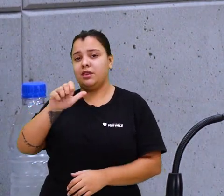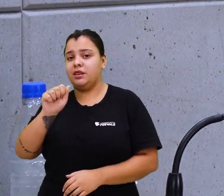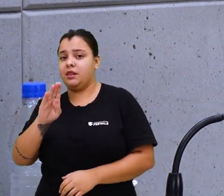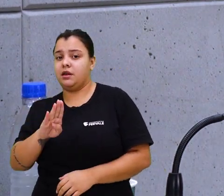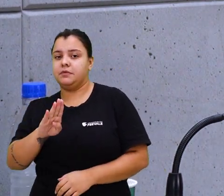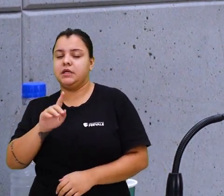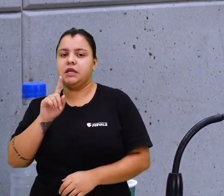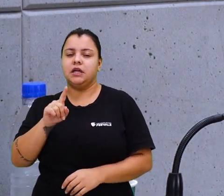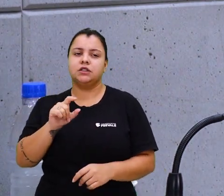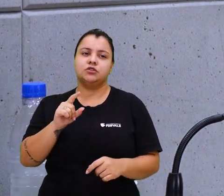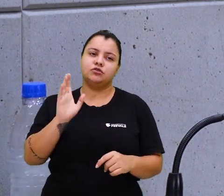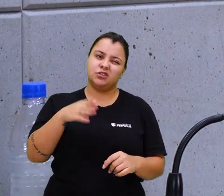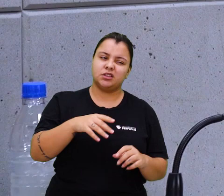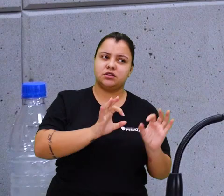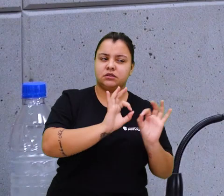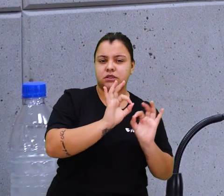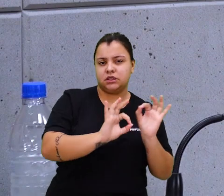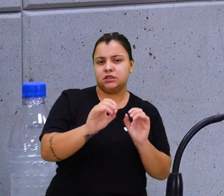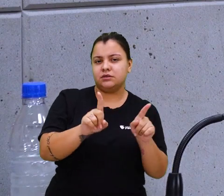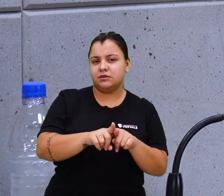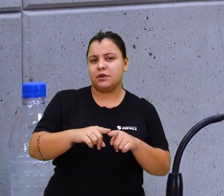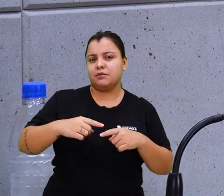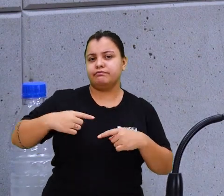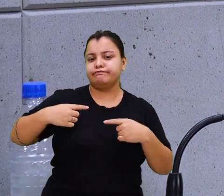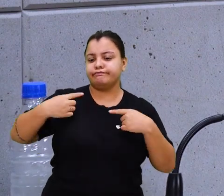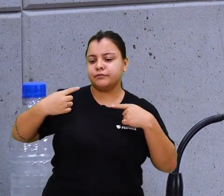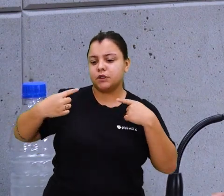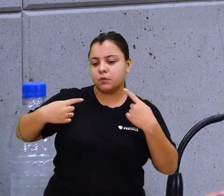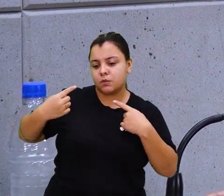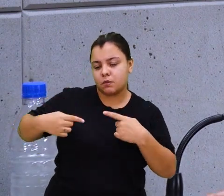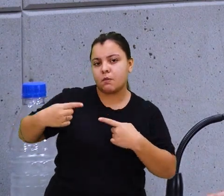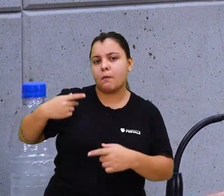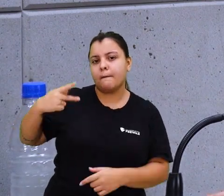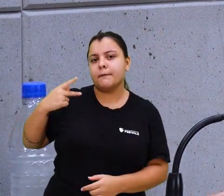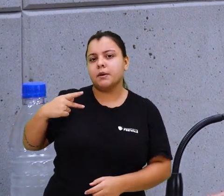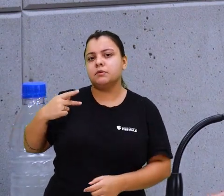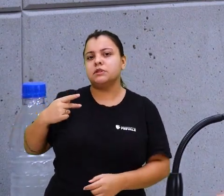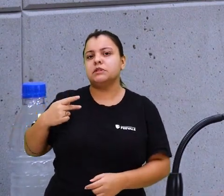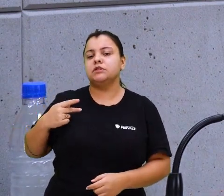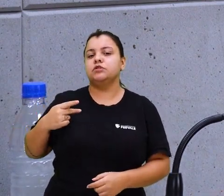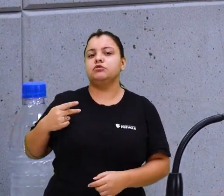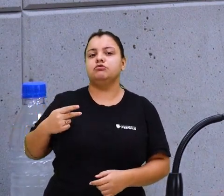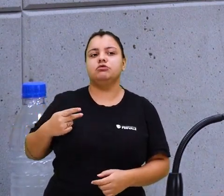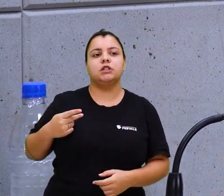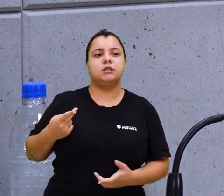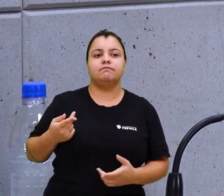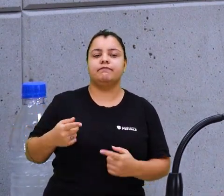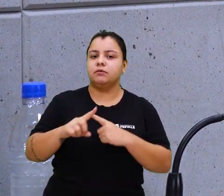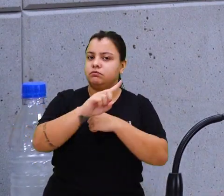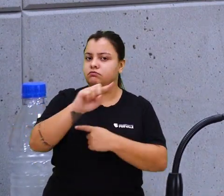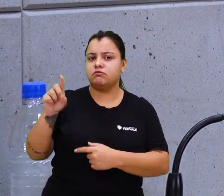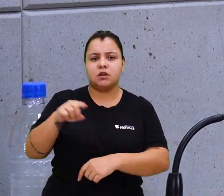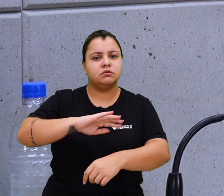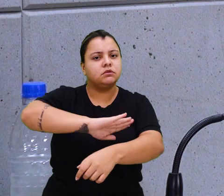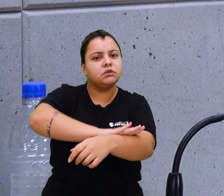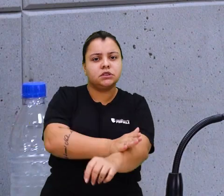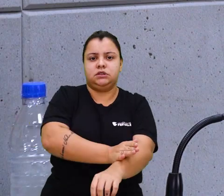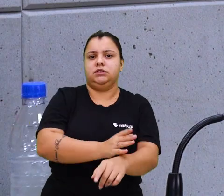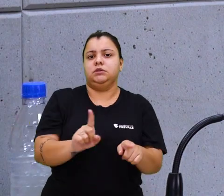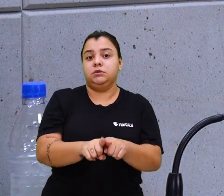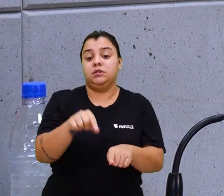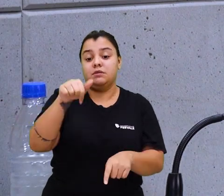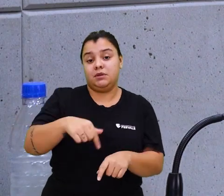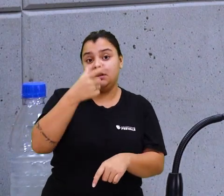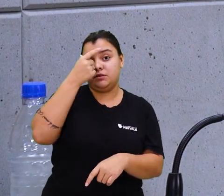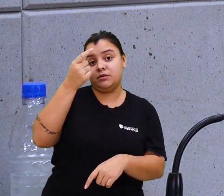gente já tá montando né uma política antirracista dentro da instituição né bacana por quê Porque a gente vê que hoje os